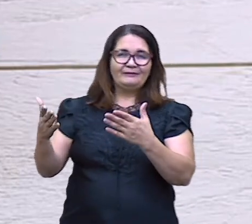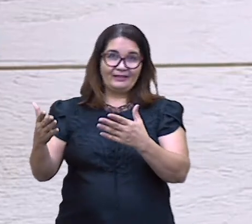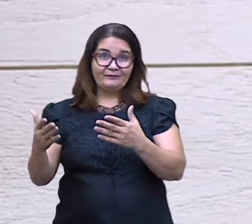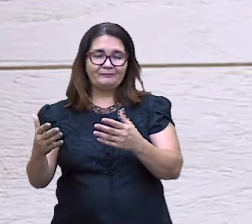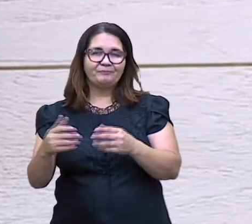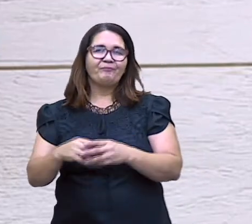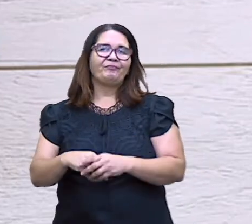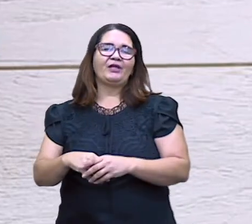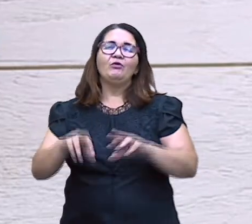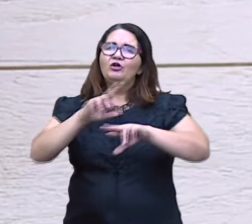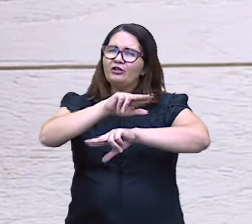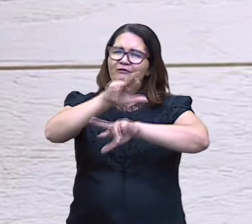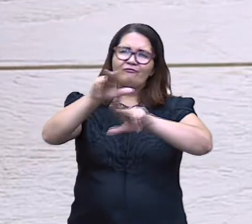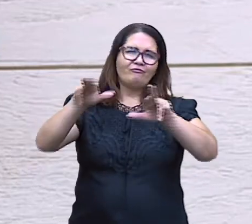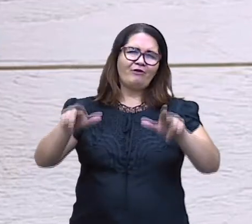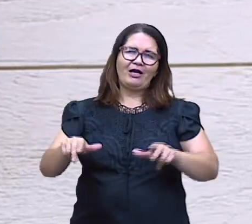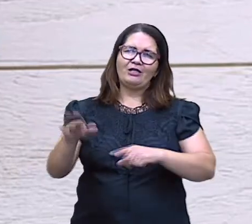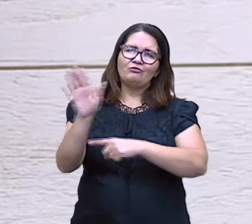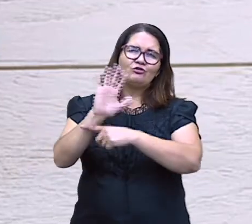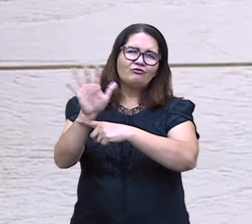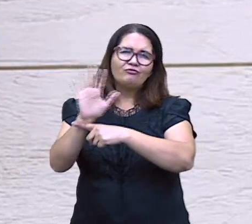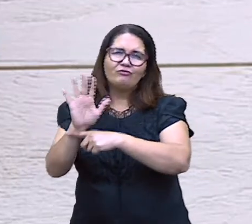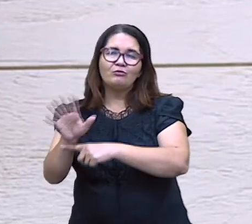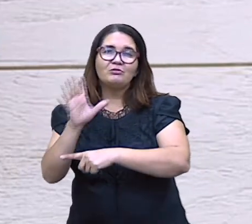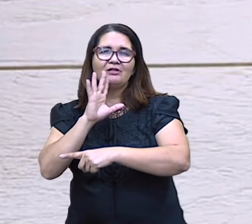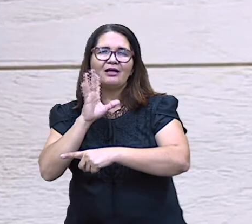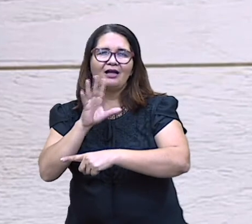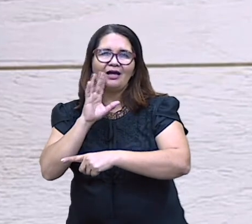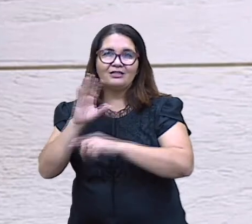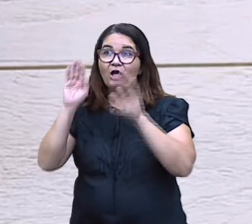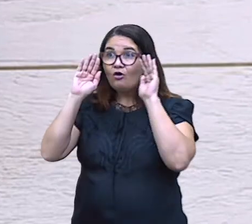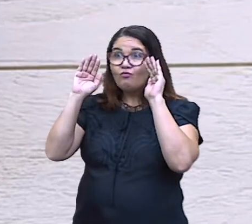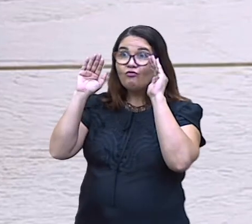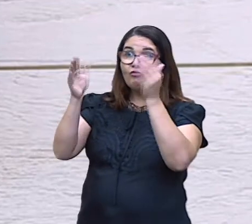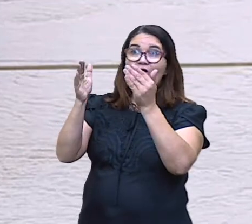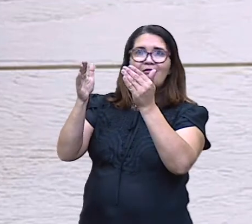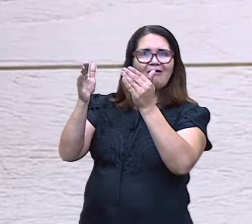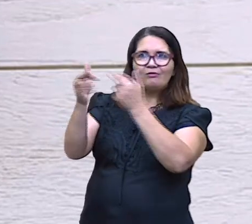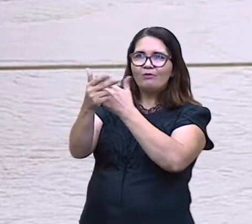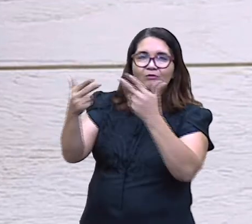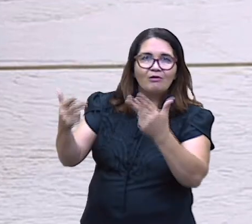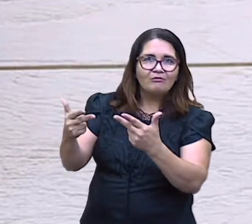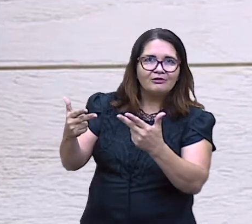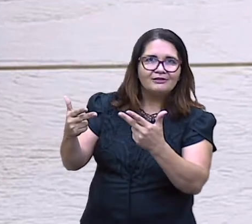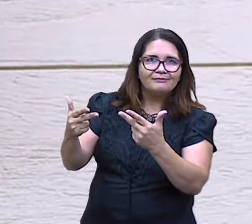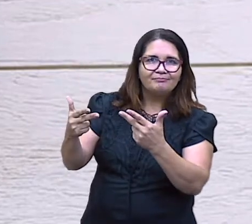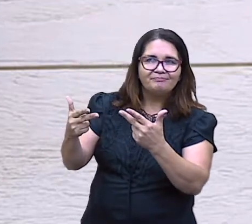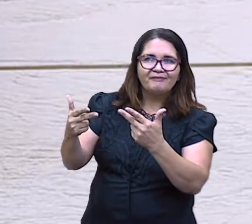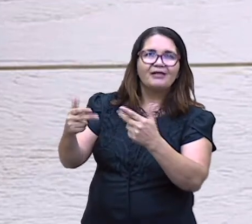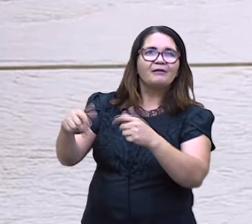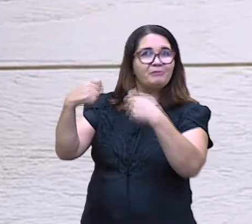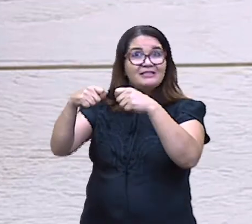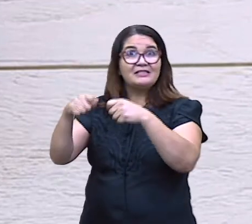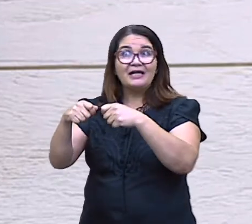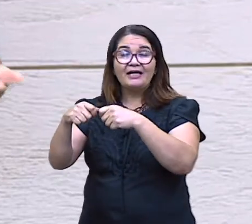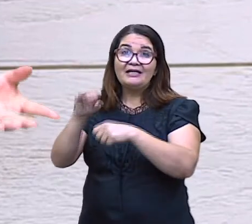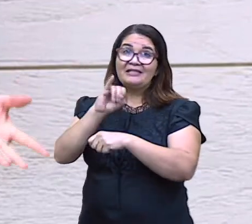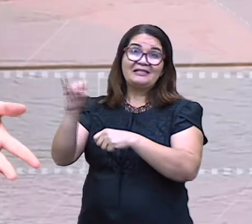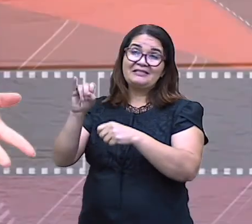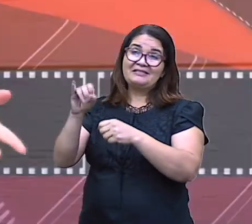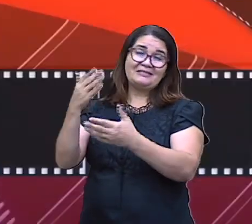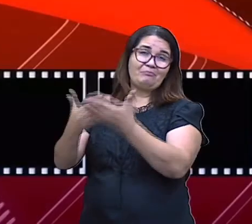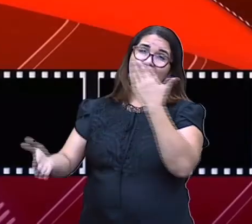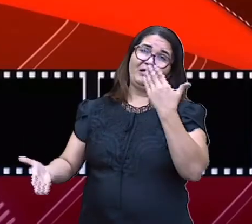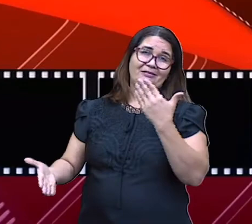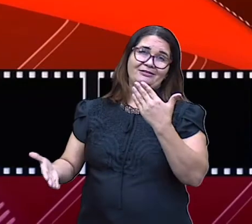é mesmo? Foca em alguma coisa e se você não prestou atenção, perdeu. E a nossa aula chegou ao